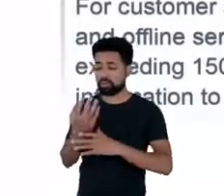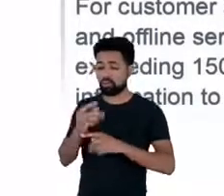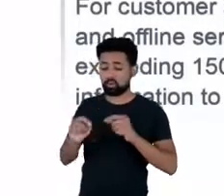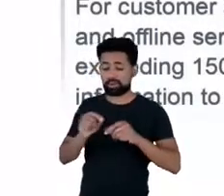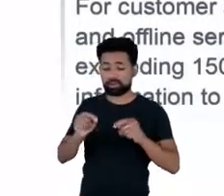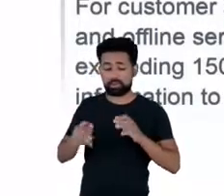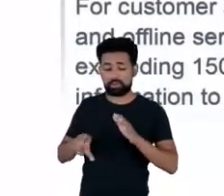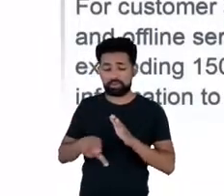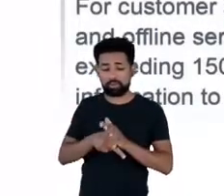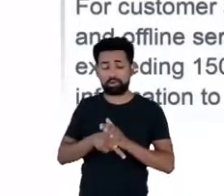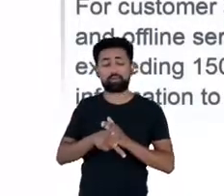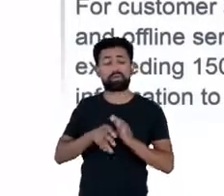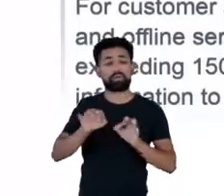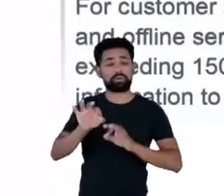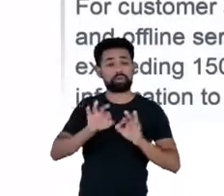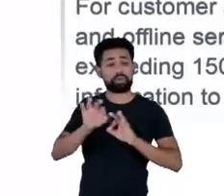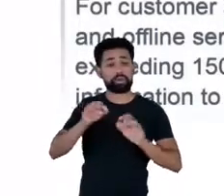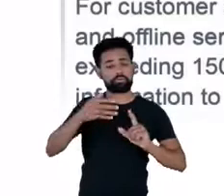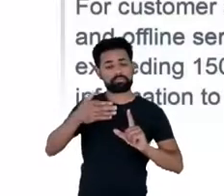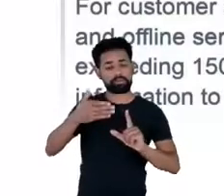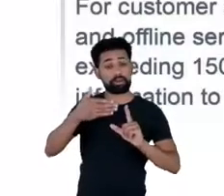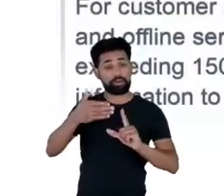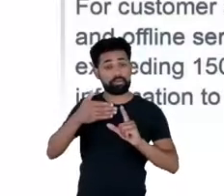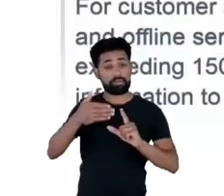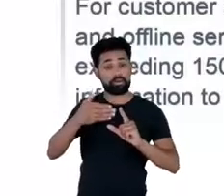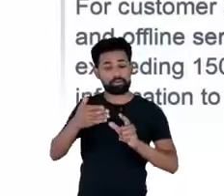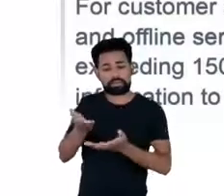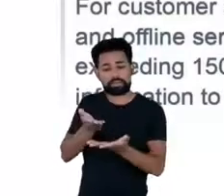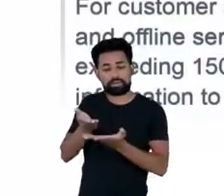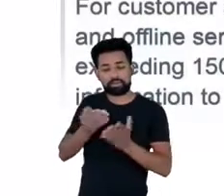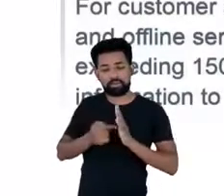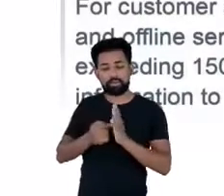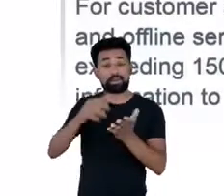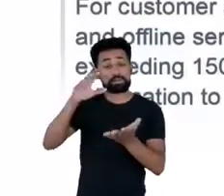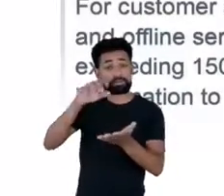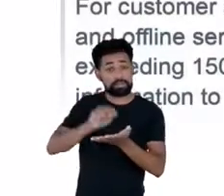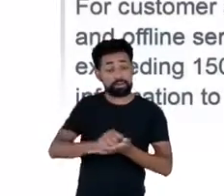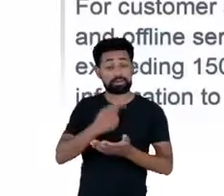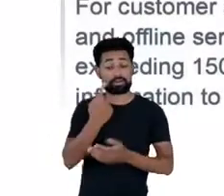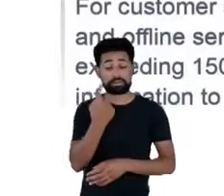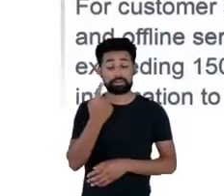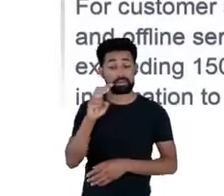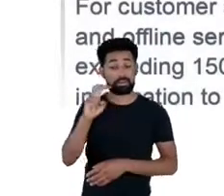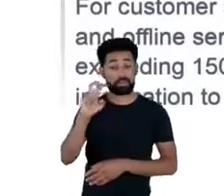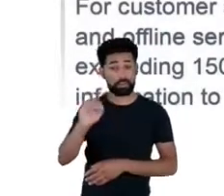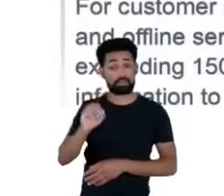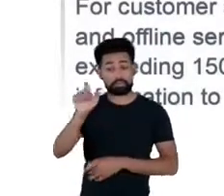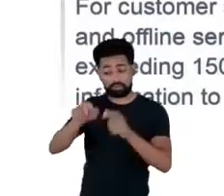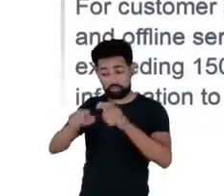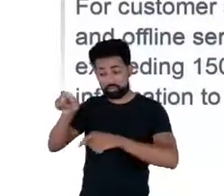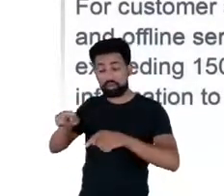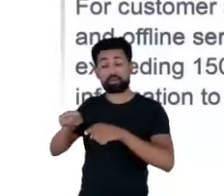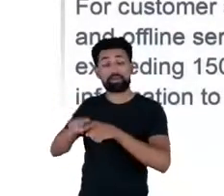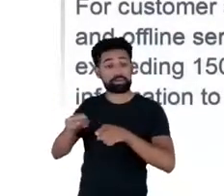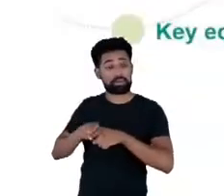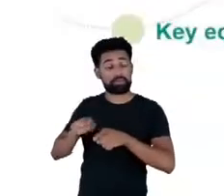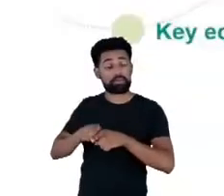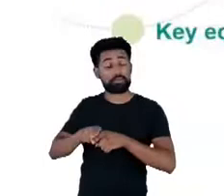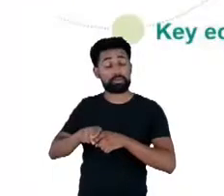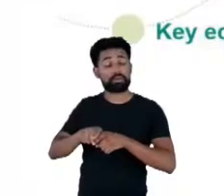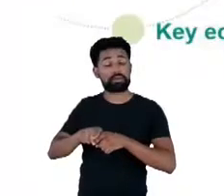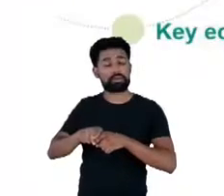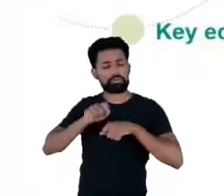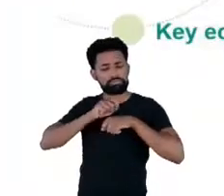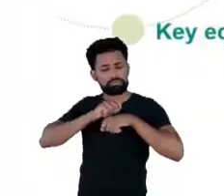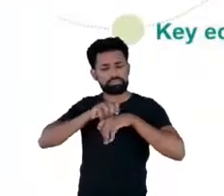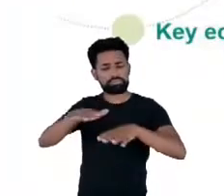serviço integrada online e offline, registrando 150 usuários e fornecendo informação para os